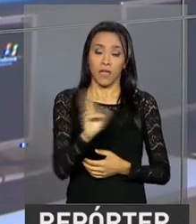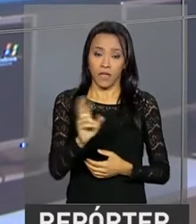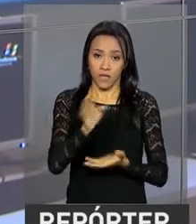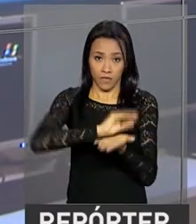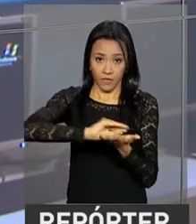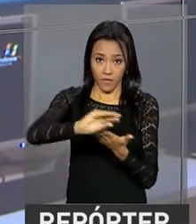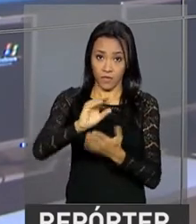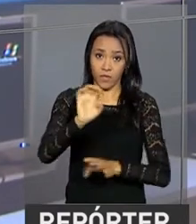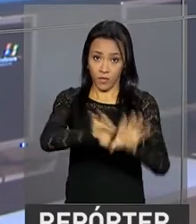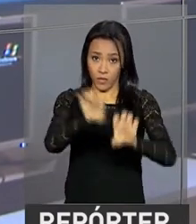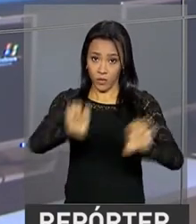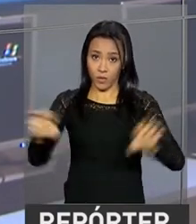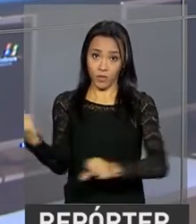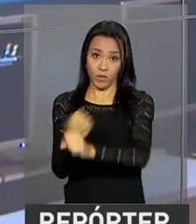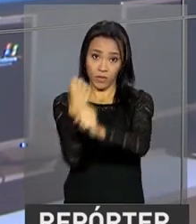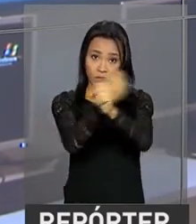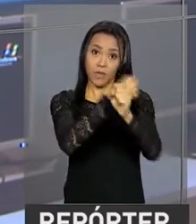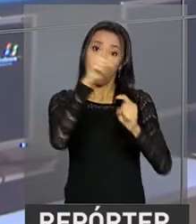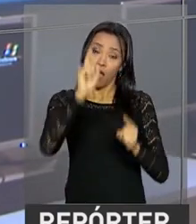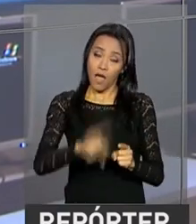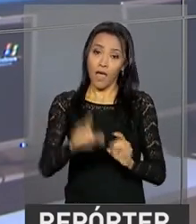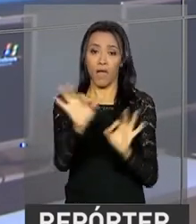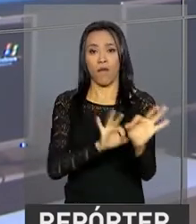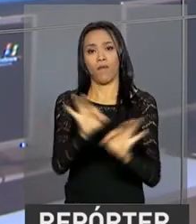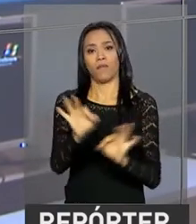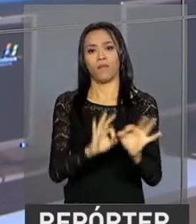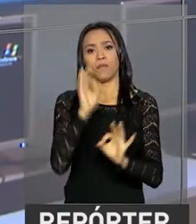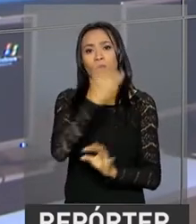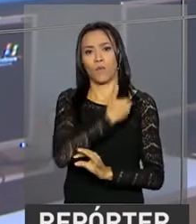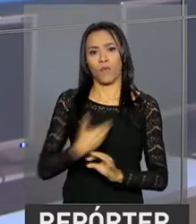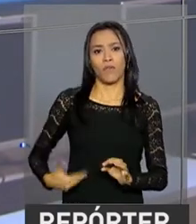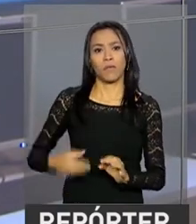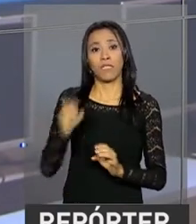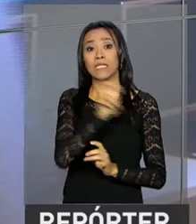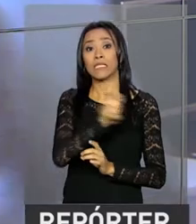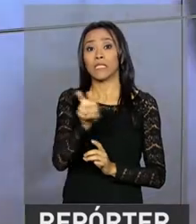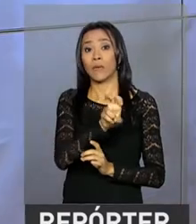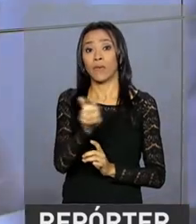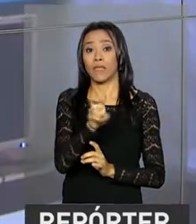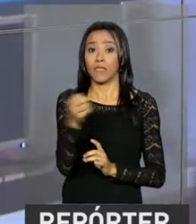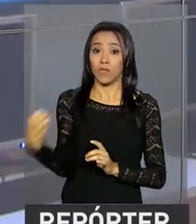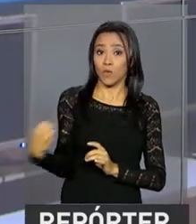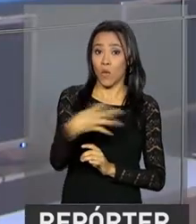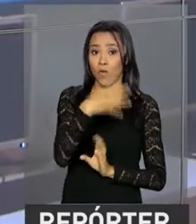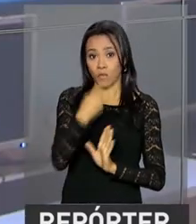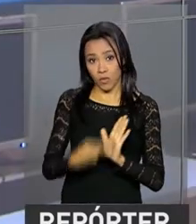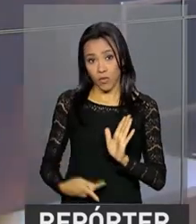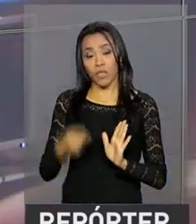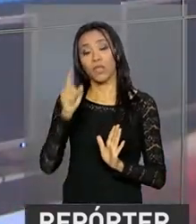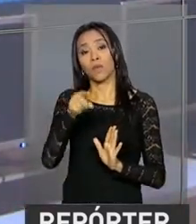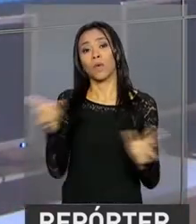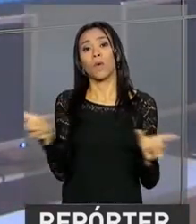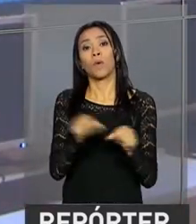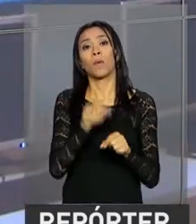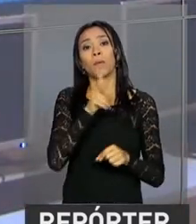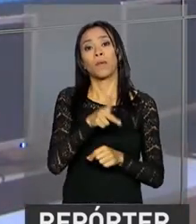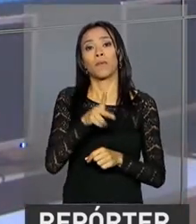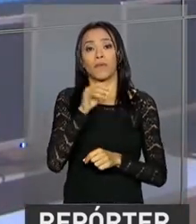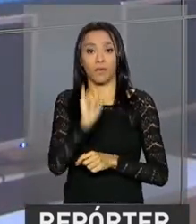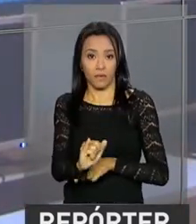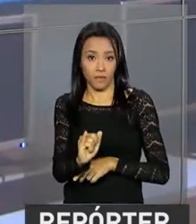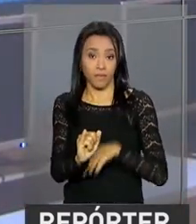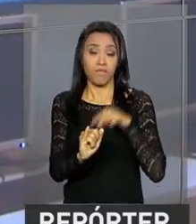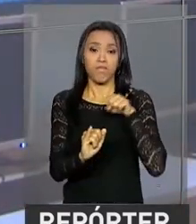infraestrutura essa é a previsão do governo para 55 novos projetos do programa de parcerias investimentos o pp e